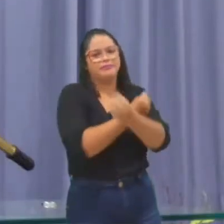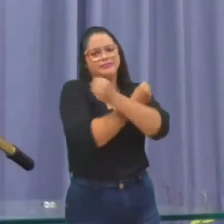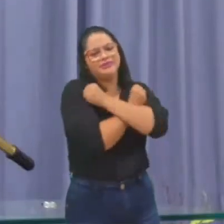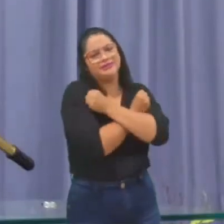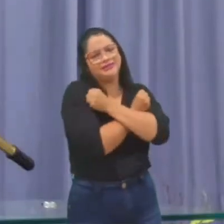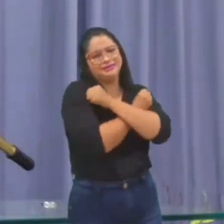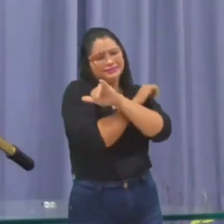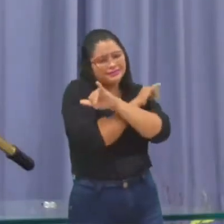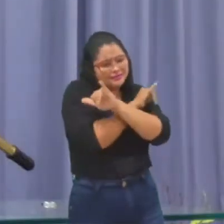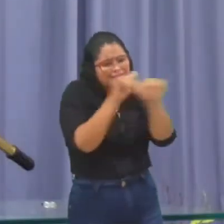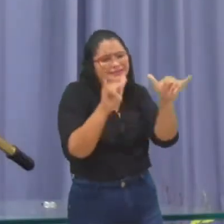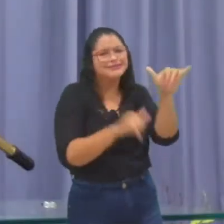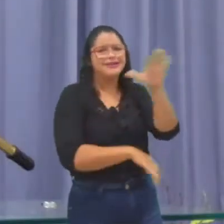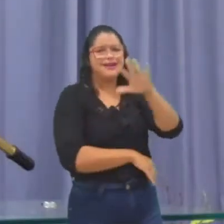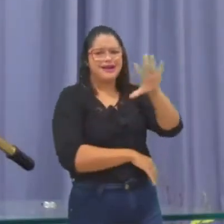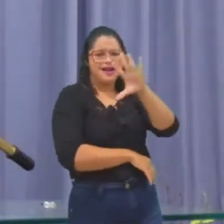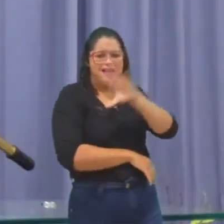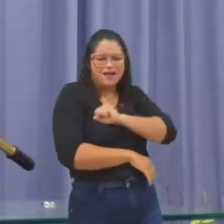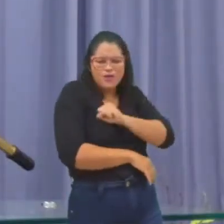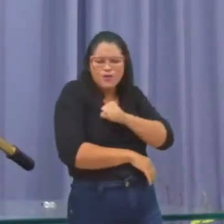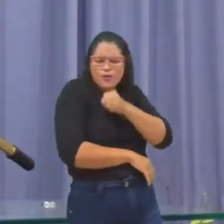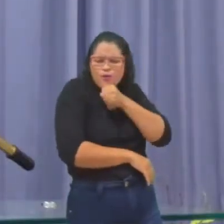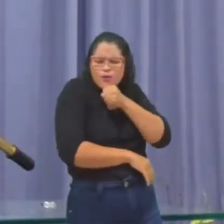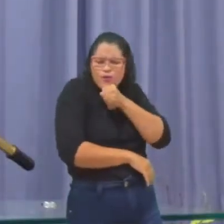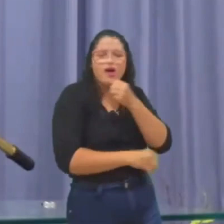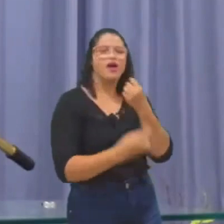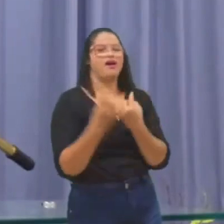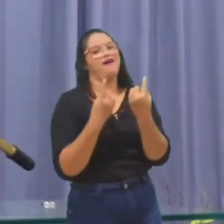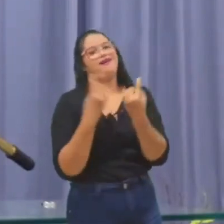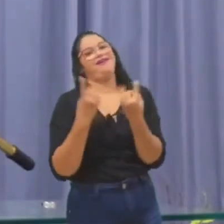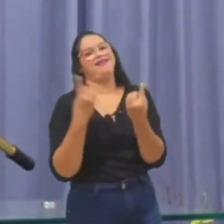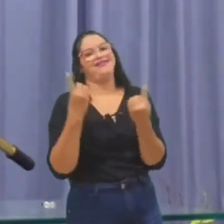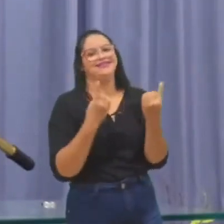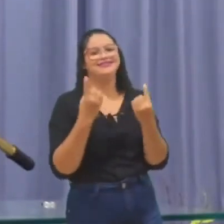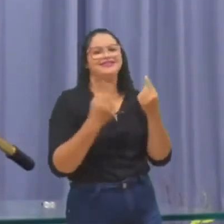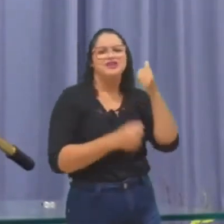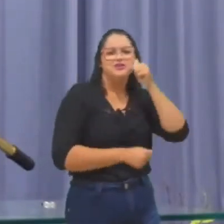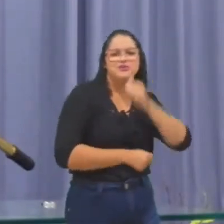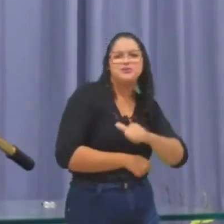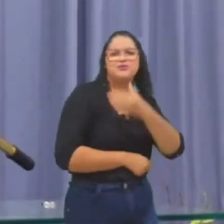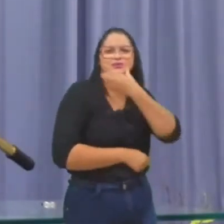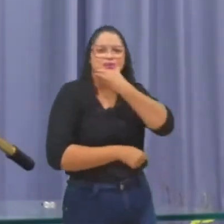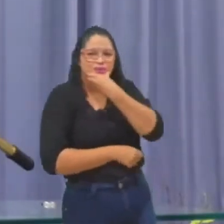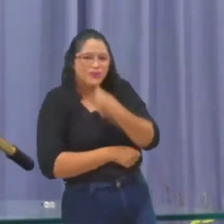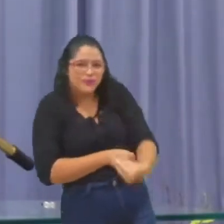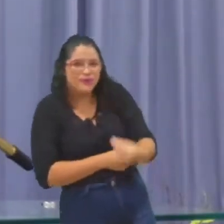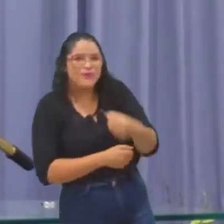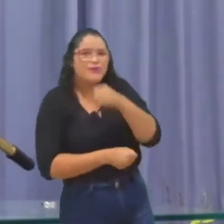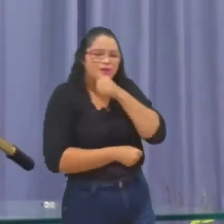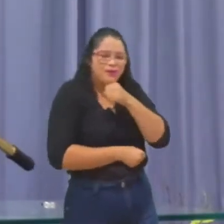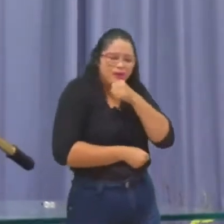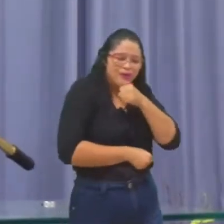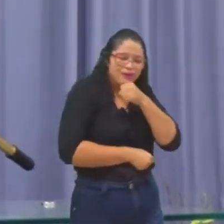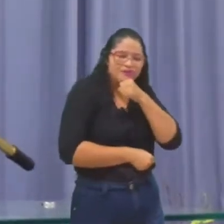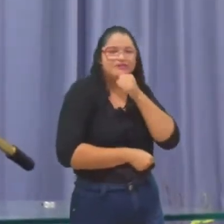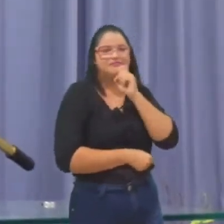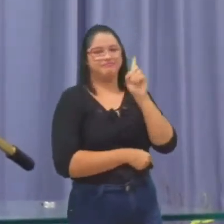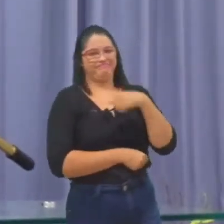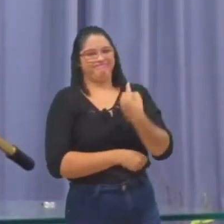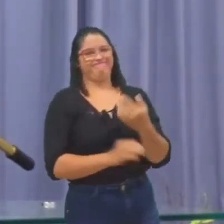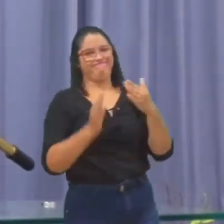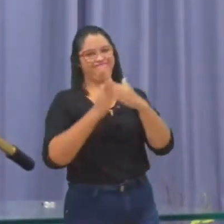dizer-lhes que amo demais cada um de vocês, cada senhora, cada senhor, cada idoso da nossa